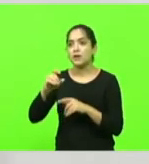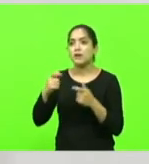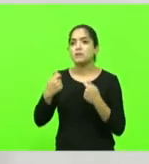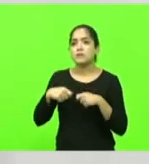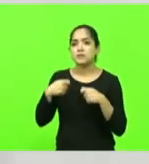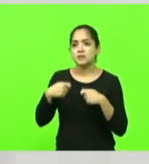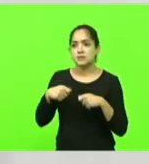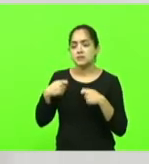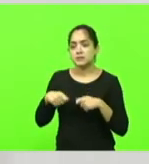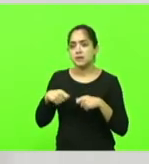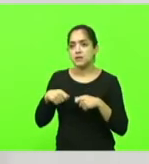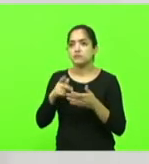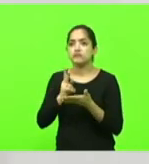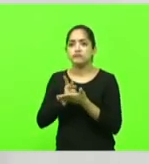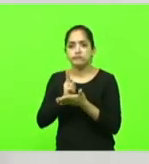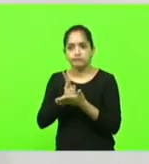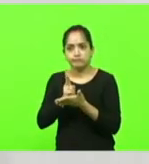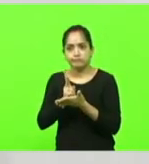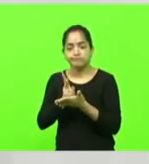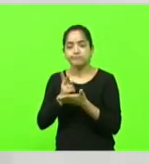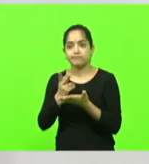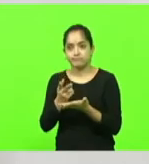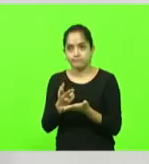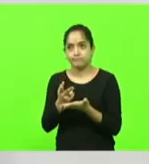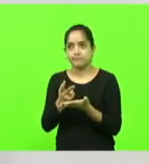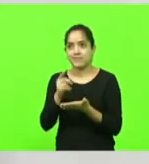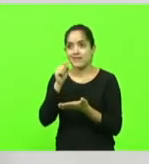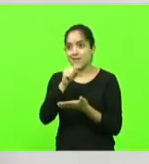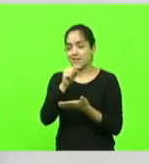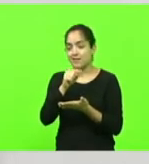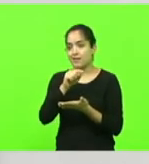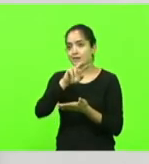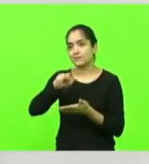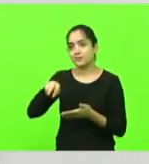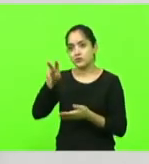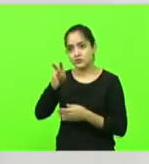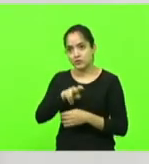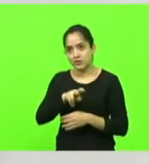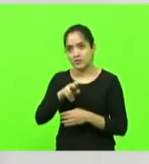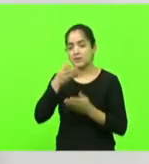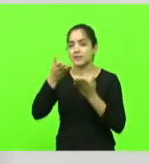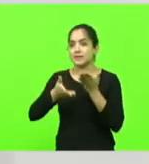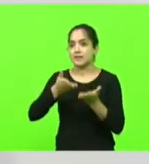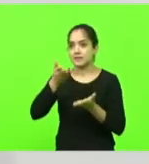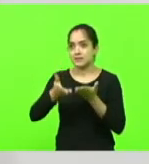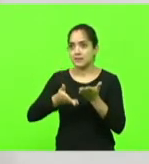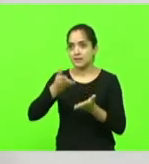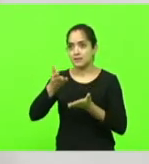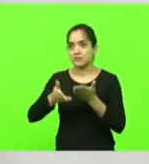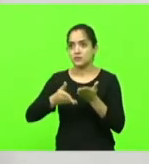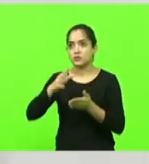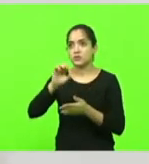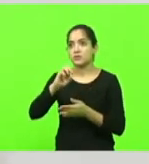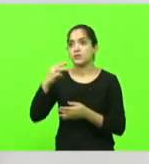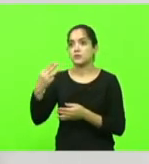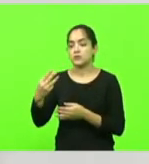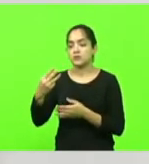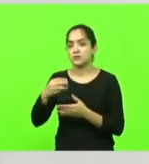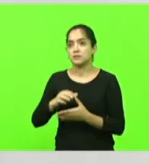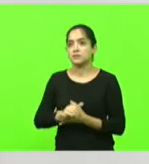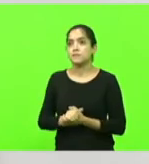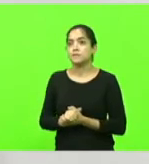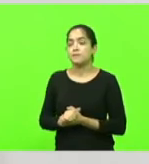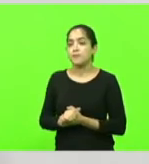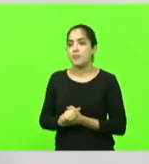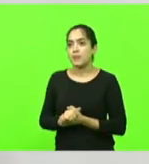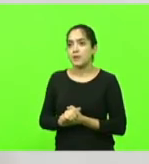de continuar este importante projeto no município de Xanxerê, que atende a mesorregião 03 do Oeste Catarinense.